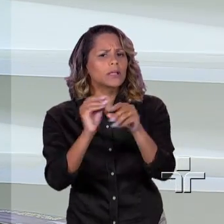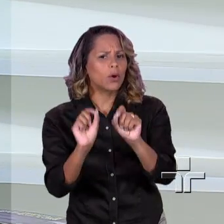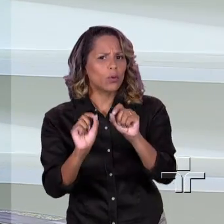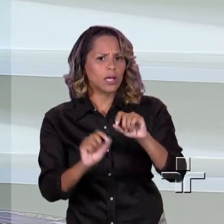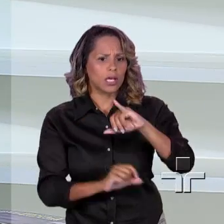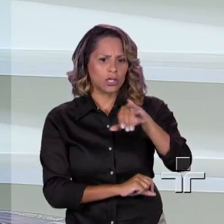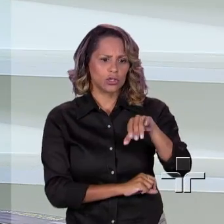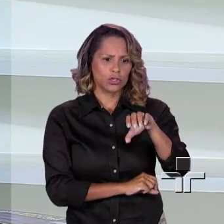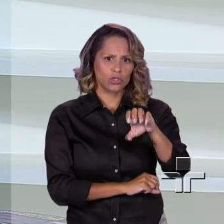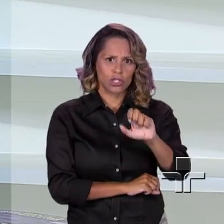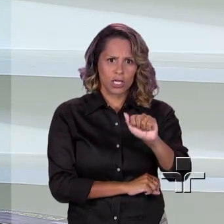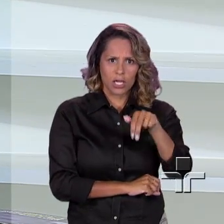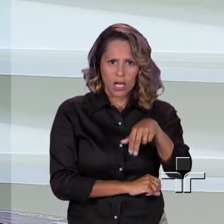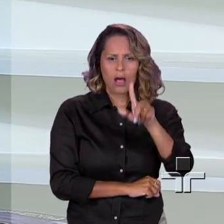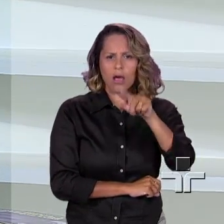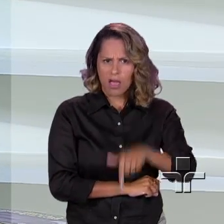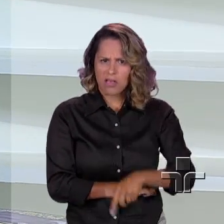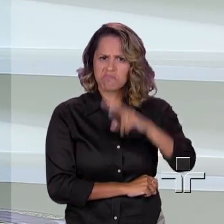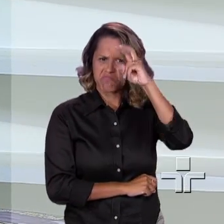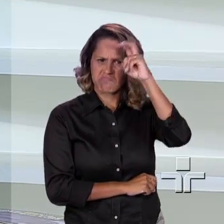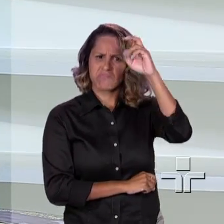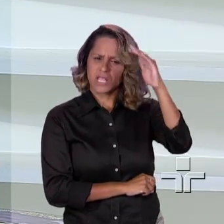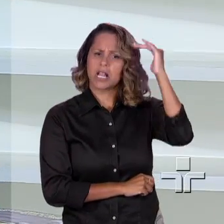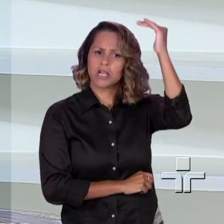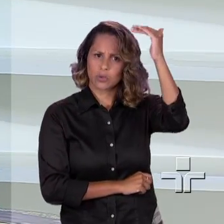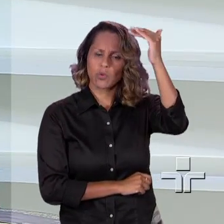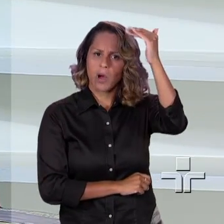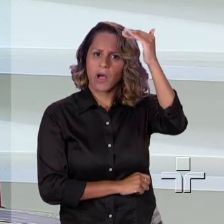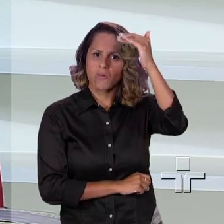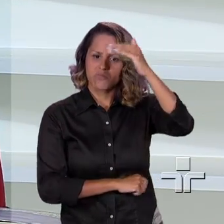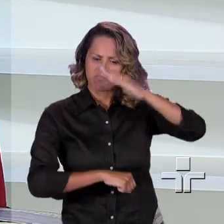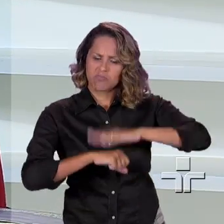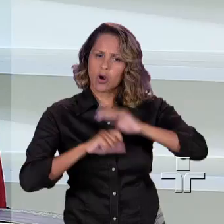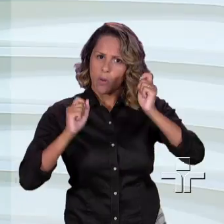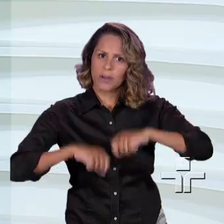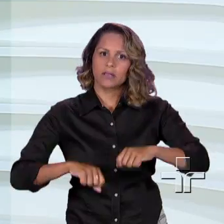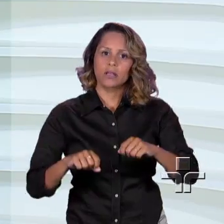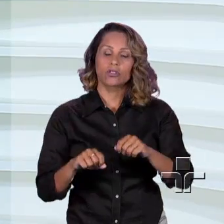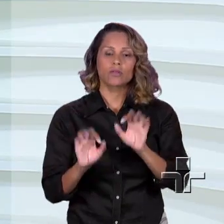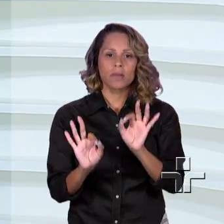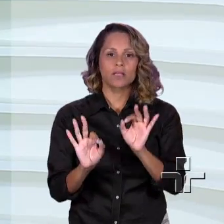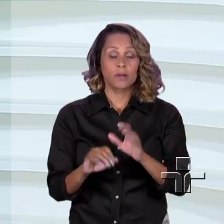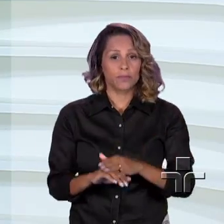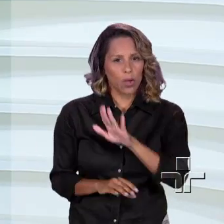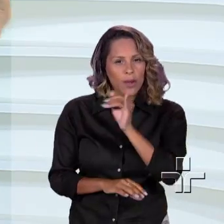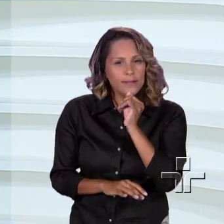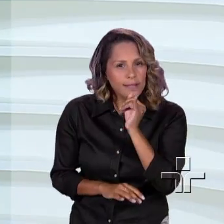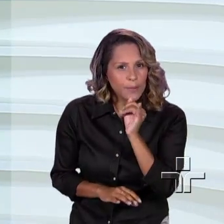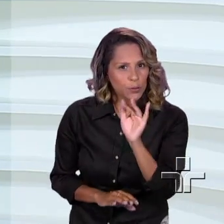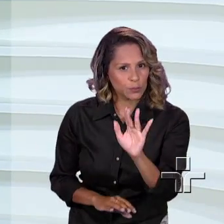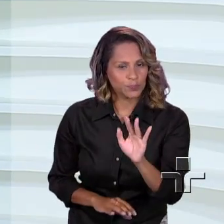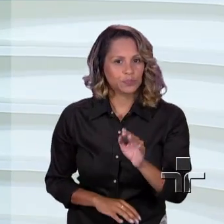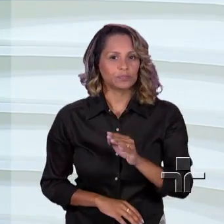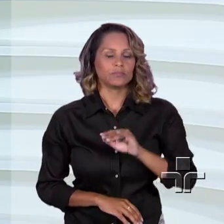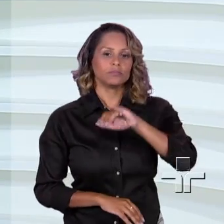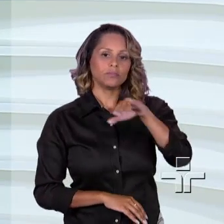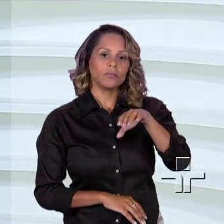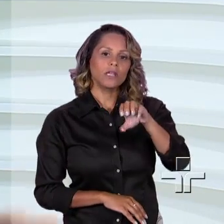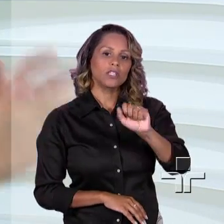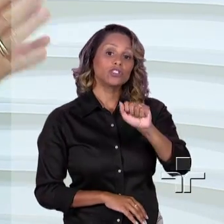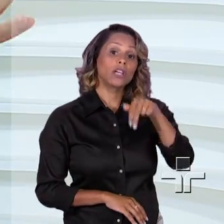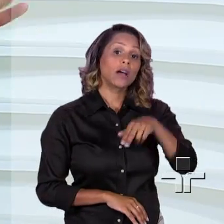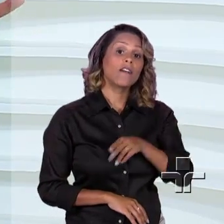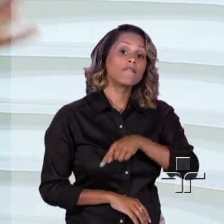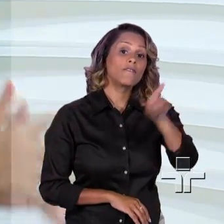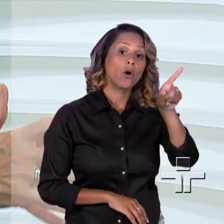extremamente competente. Ele foi... Eu vou dar um exemplo. Quando eu estava em Israel, o Jean Willis foi para Israel para conhecer Israel.